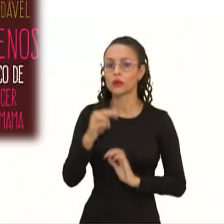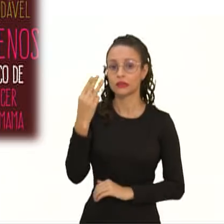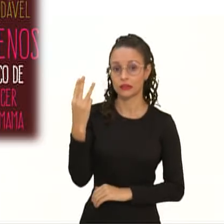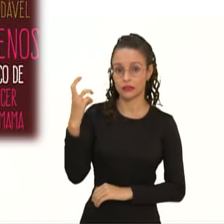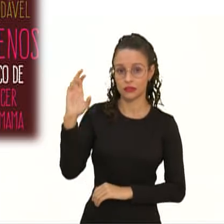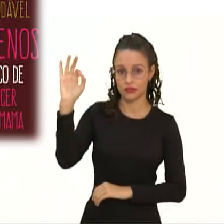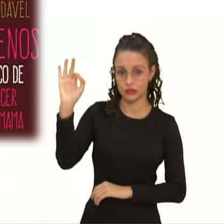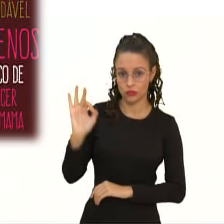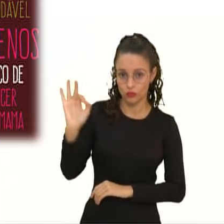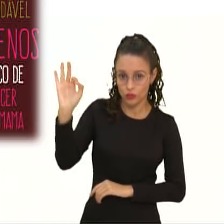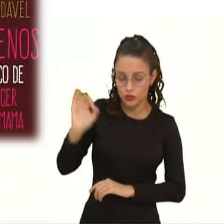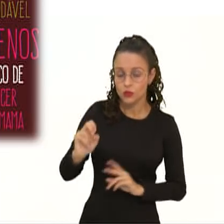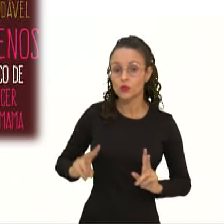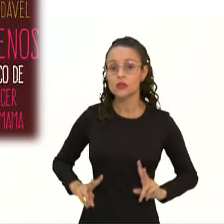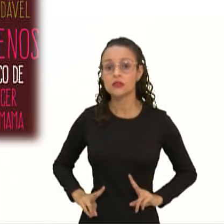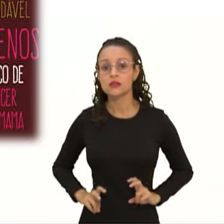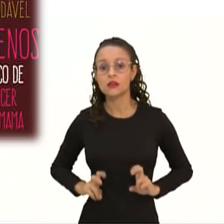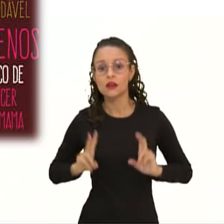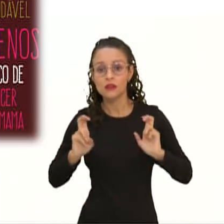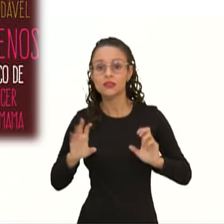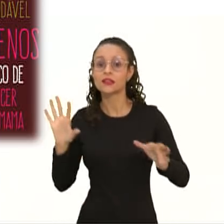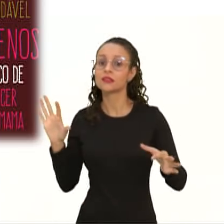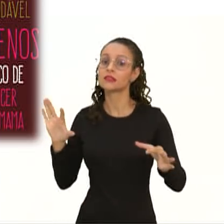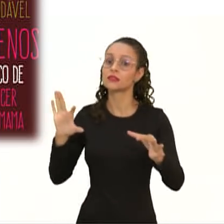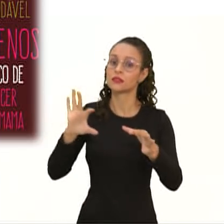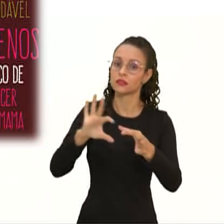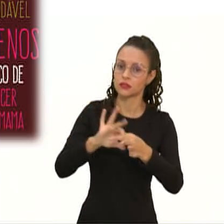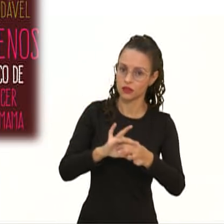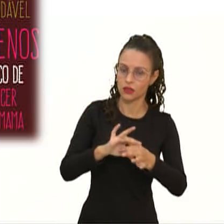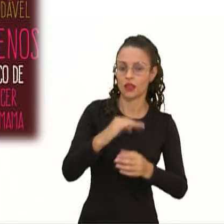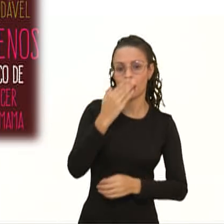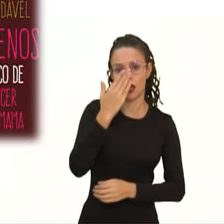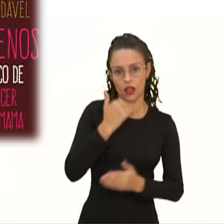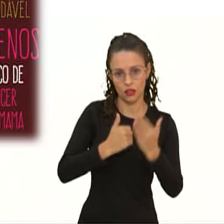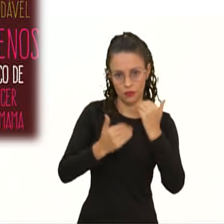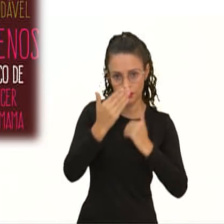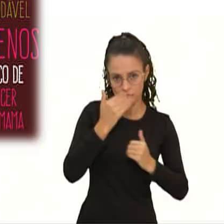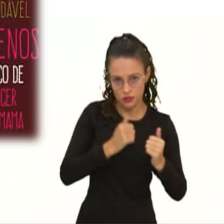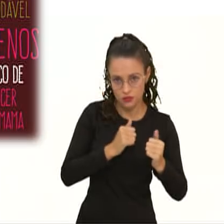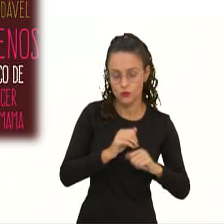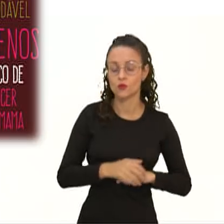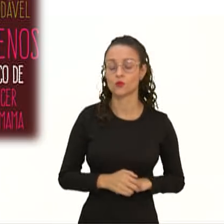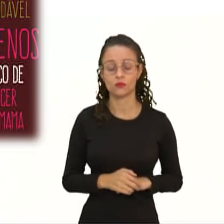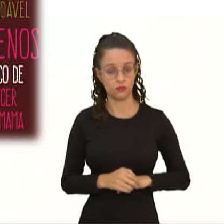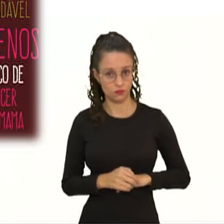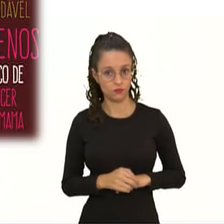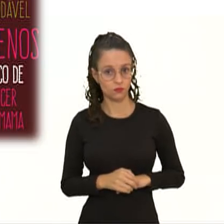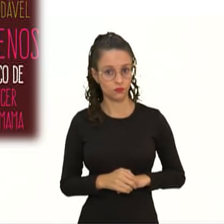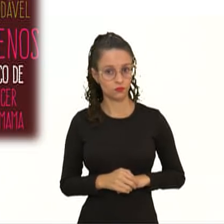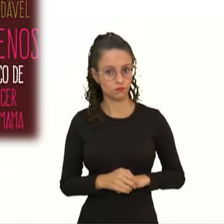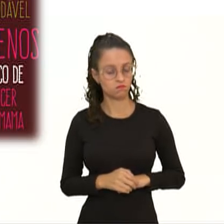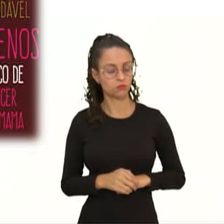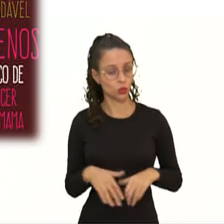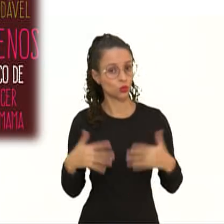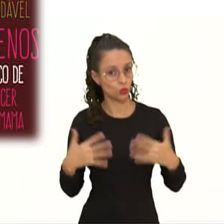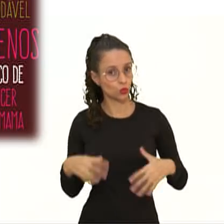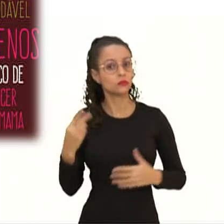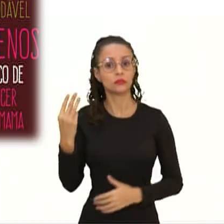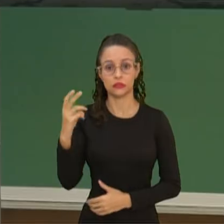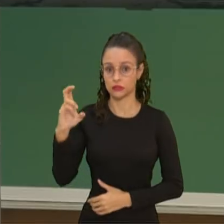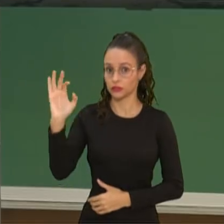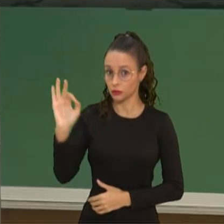35% dos casos de câncer estão ligados à alimentação da pessoa. Isso é bem significativo,